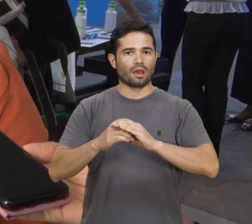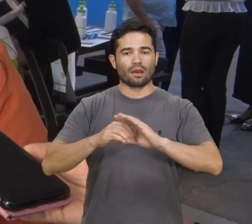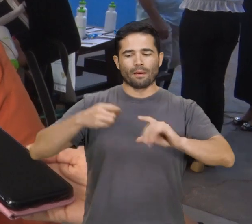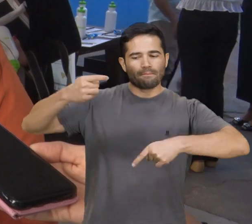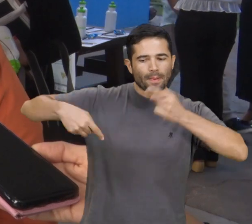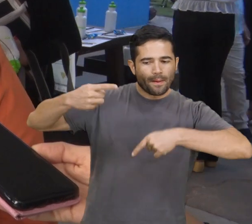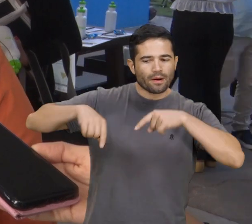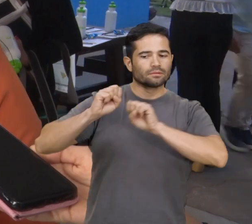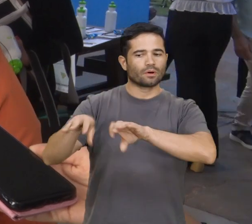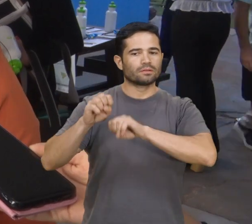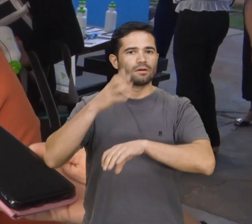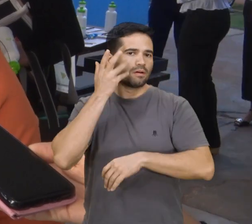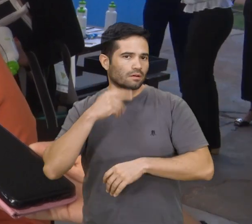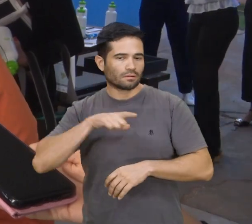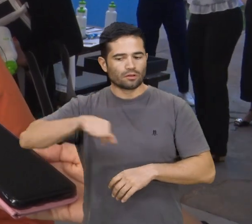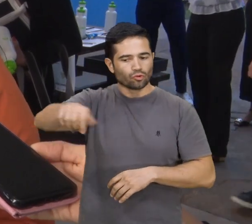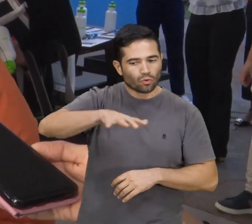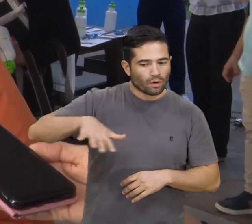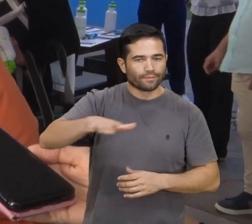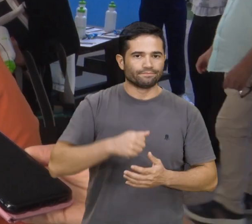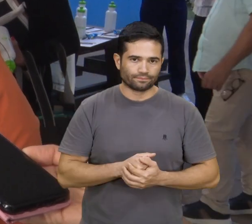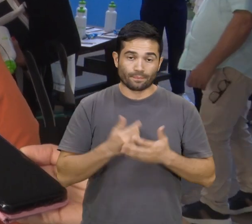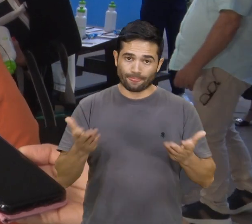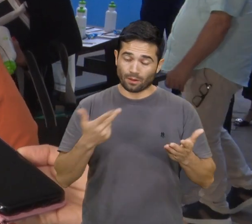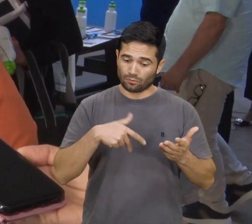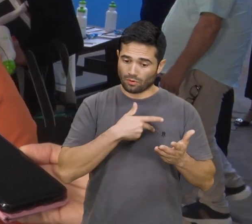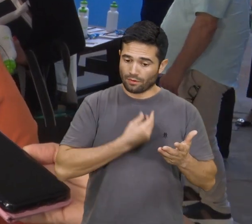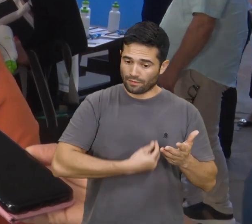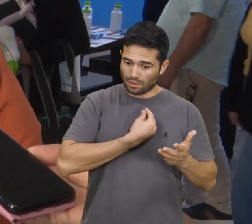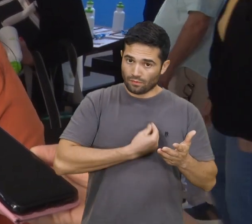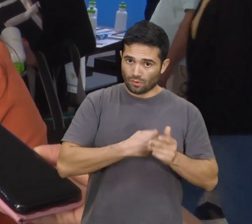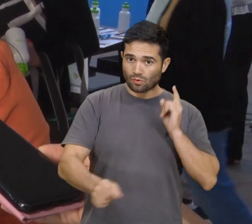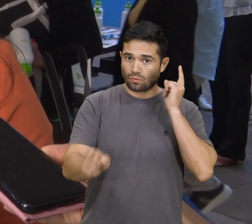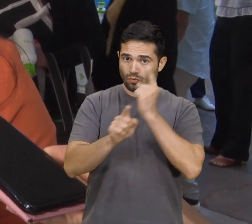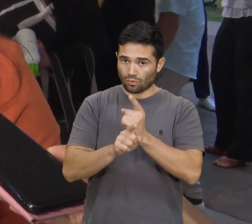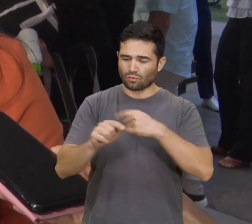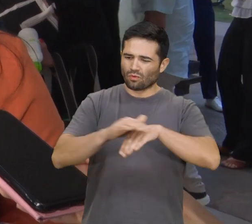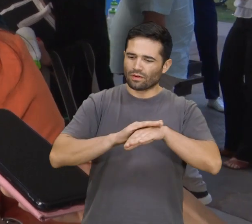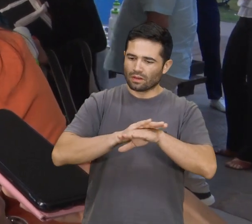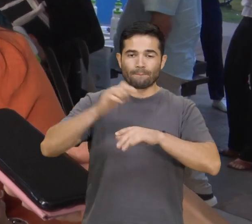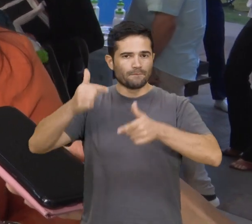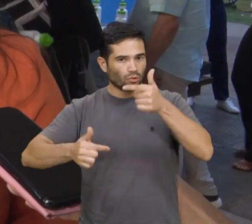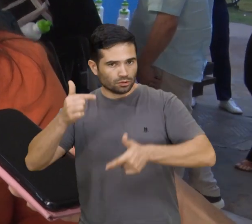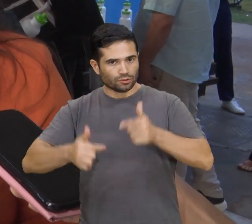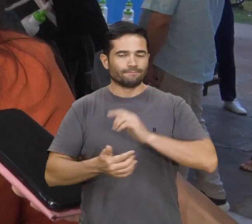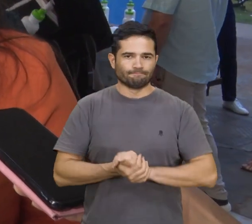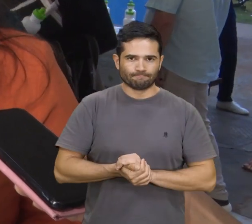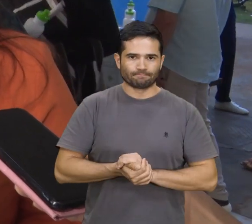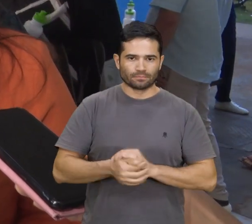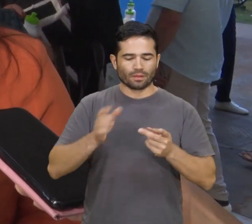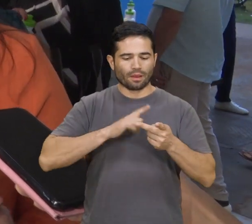Centro-Oeste discutir a educação infantil da região Centro-Oeste. Então, nós estamos nesse encontro discutindo as